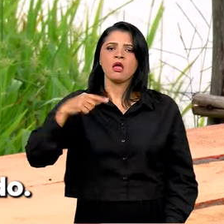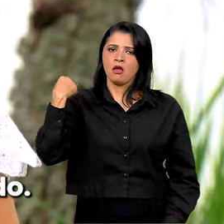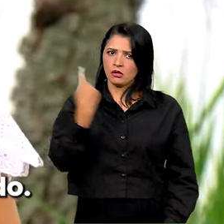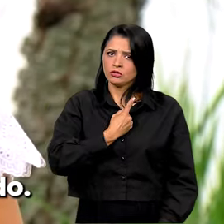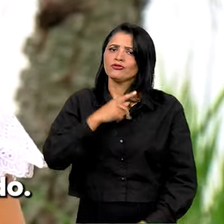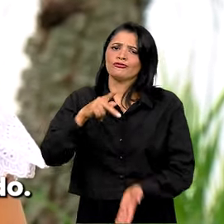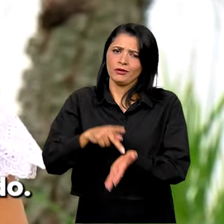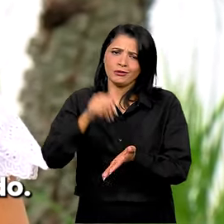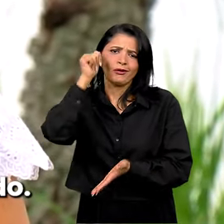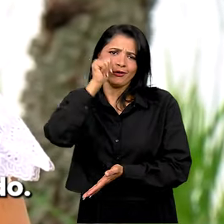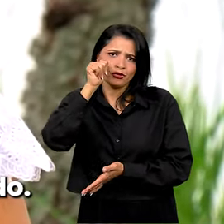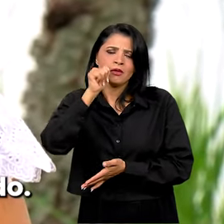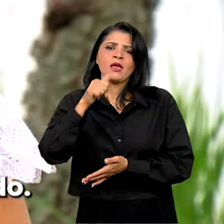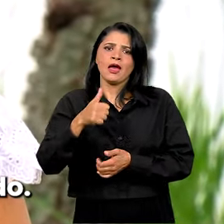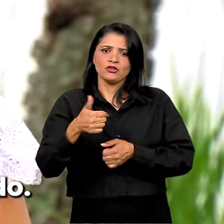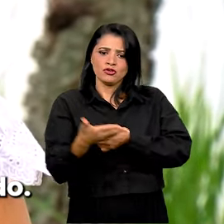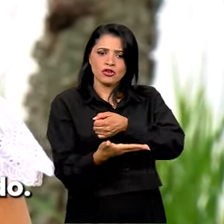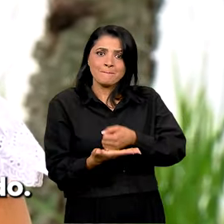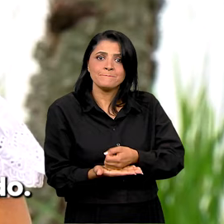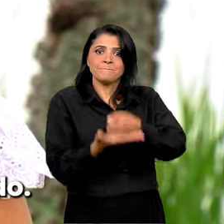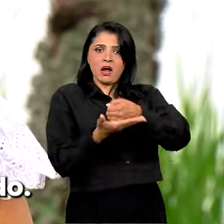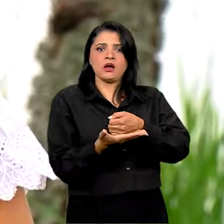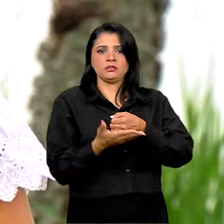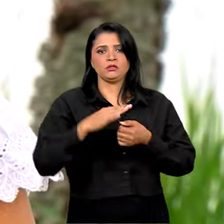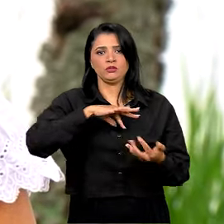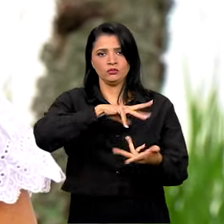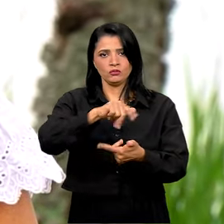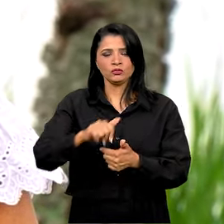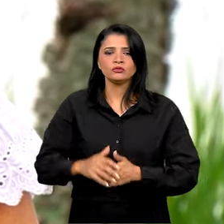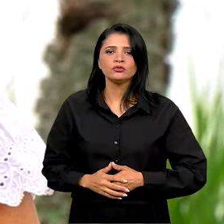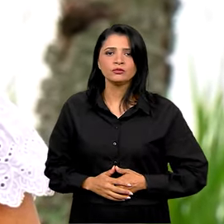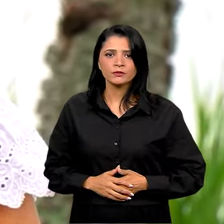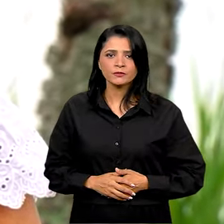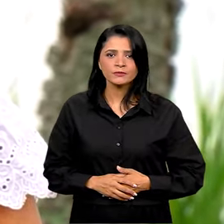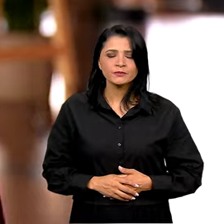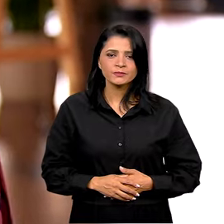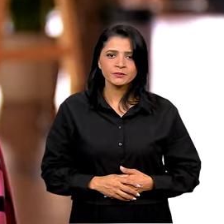Realmente somos o Pilar desse mundo né